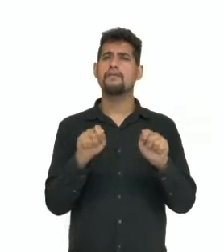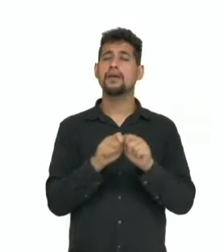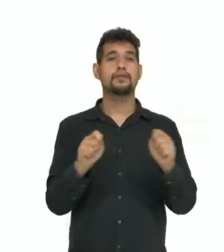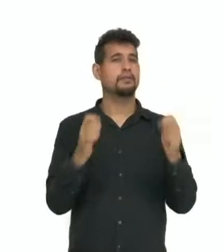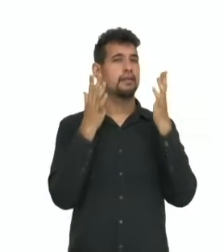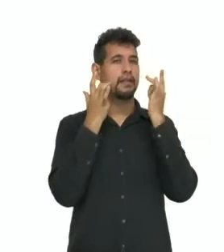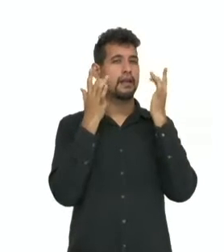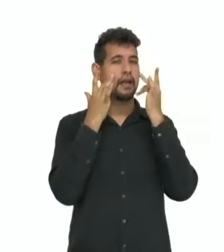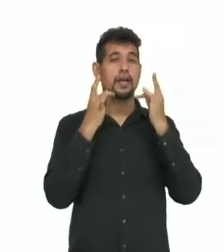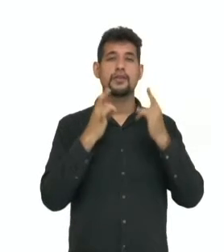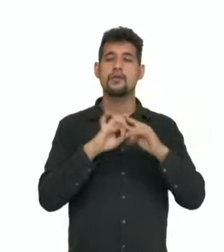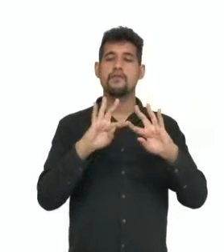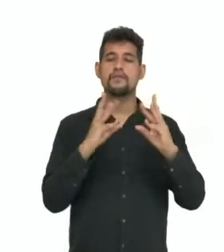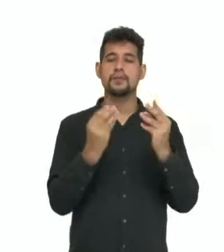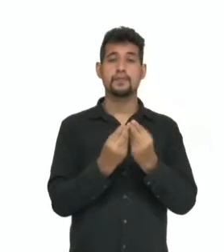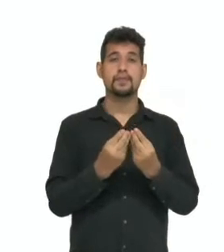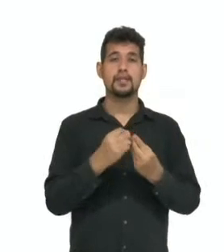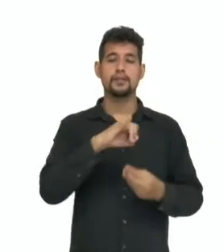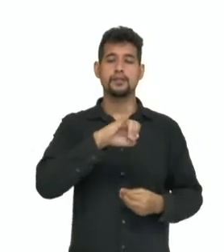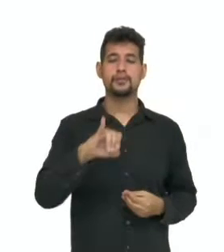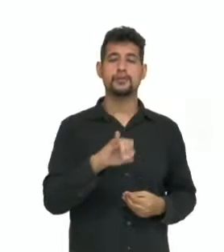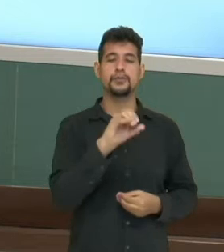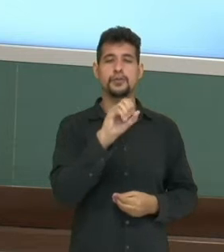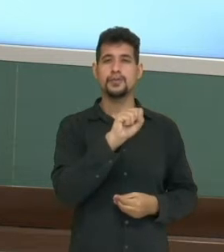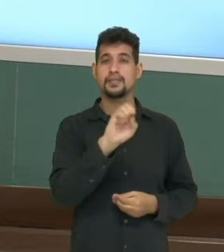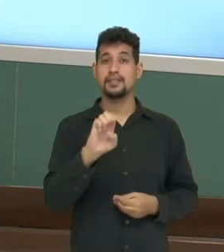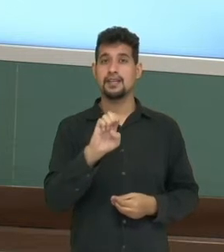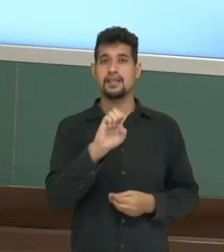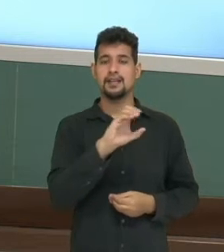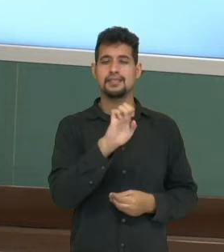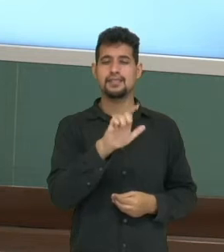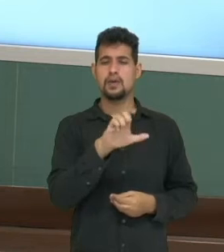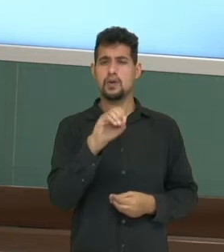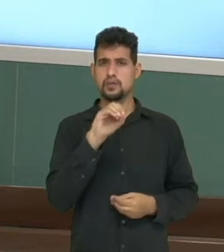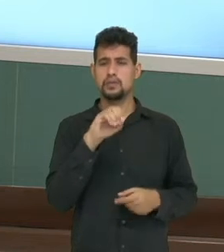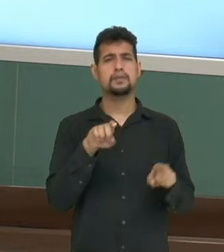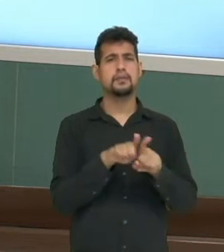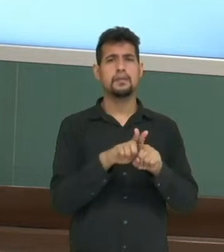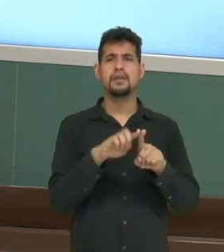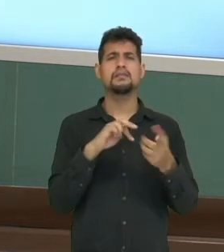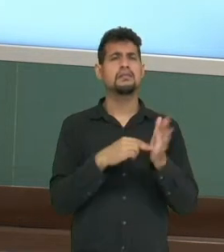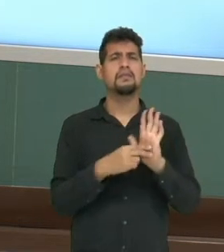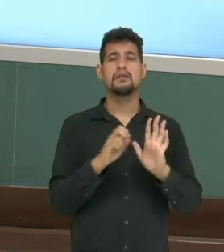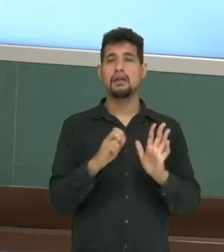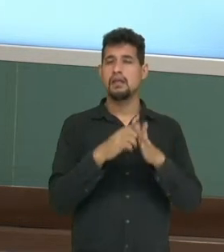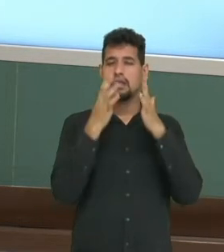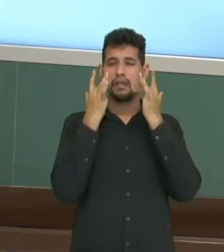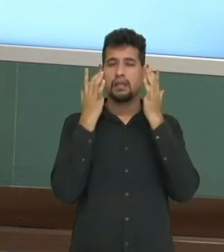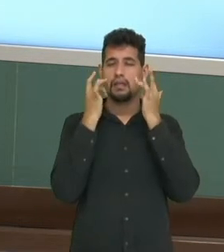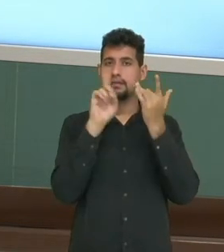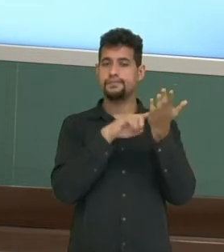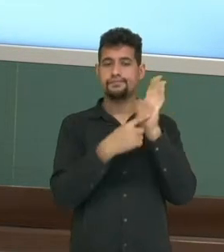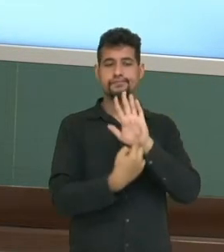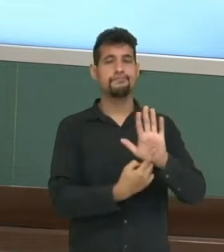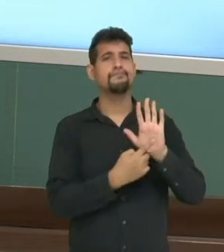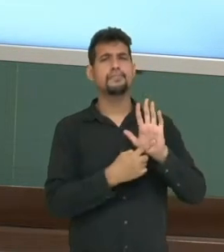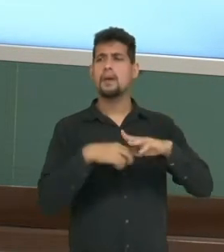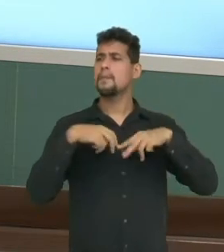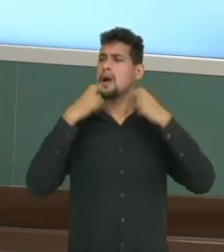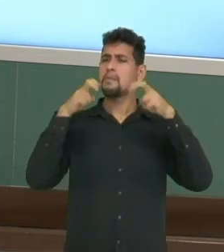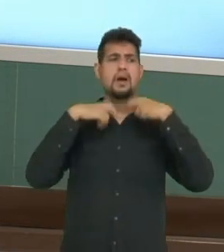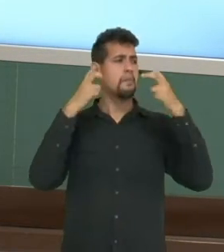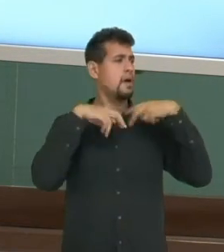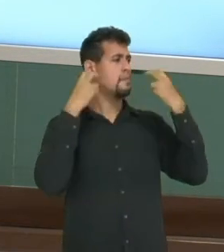Teatro Oficina por José Celso Martinez. Então, uma das peças aí que mostrava essa exaltação da